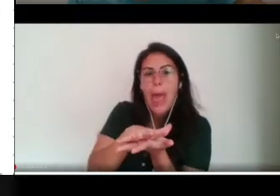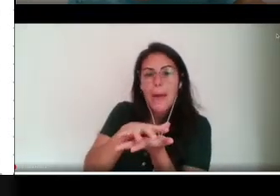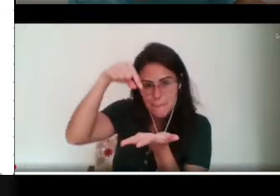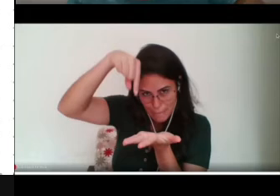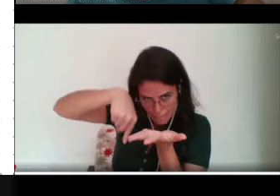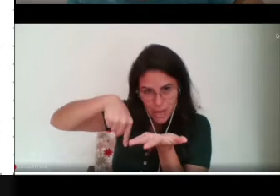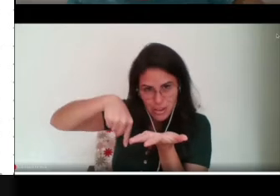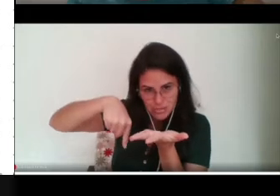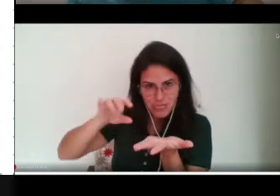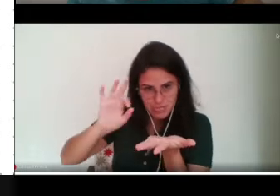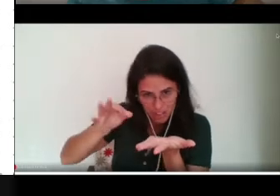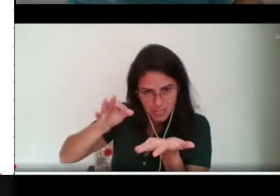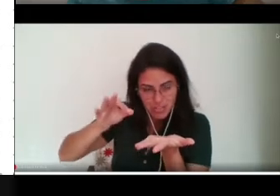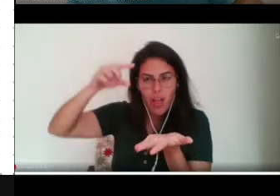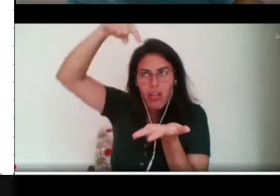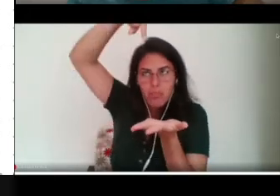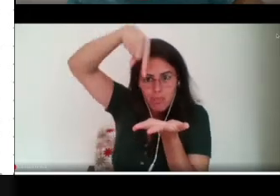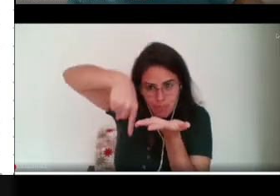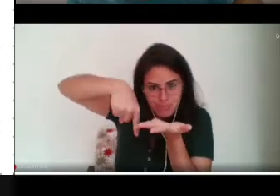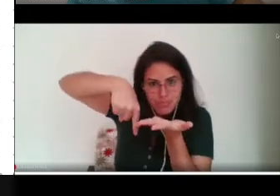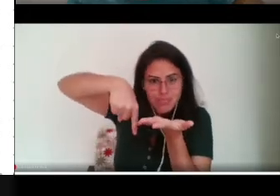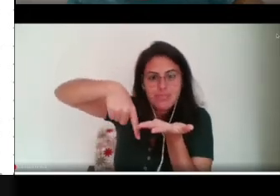B,